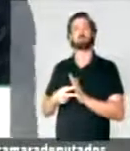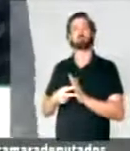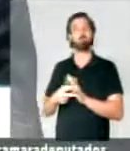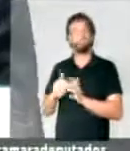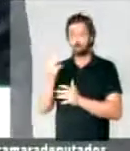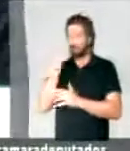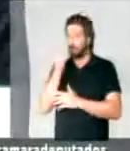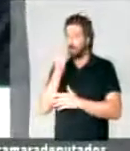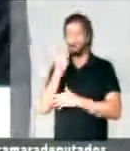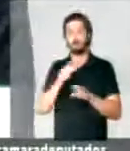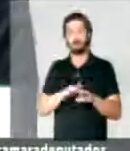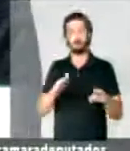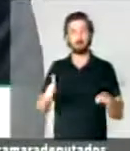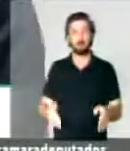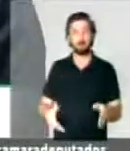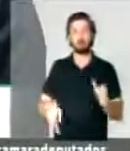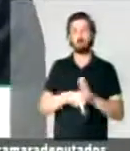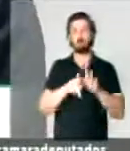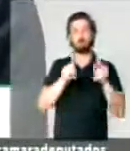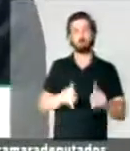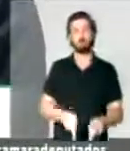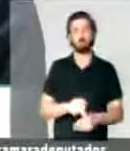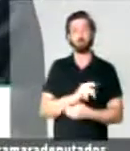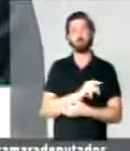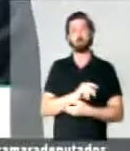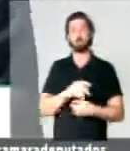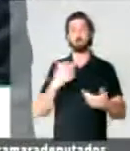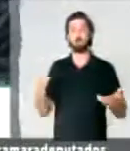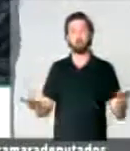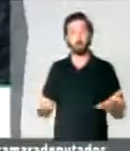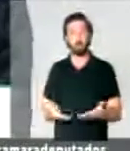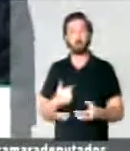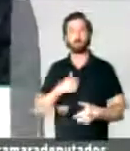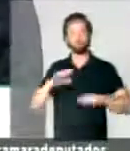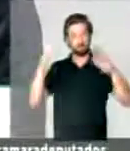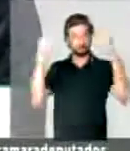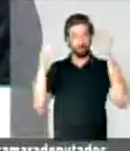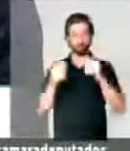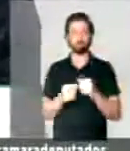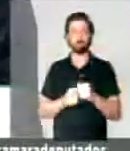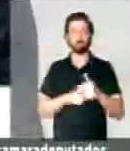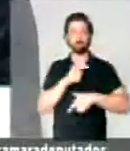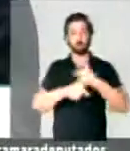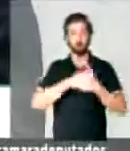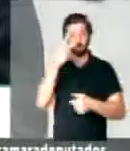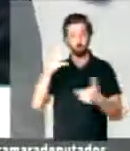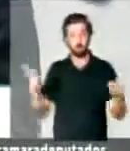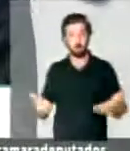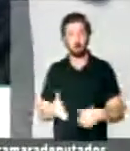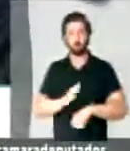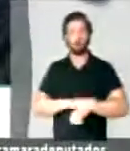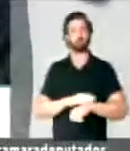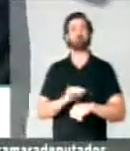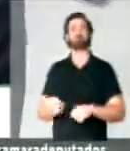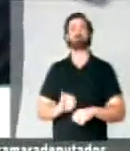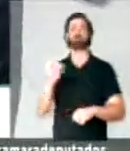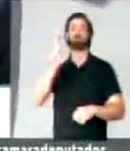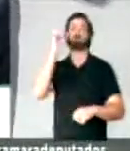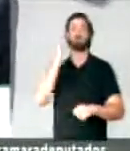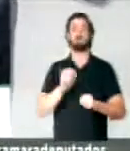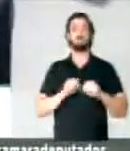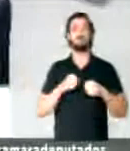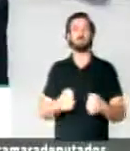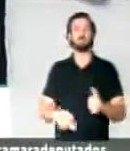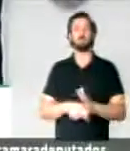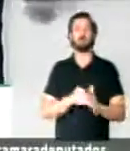o alimento na mesa do povo brasileiro. Então, quero, nesse momento, parabenizar a sua atuação nesse momento tão importante e delicado